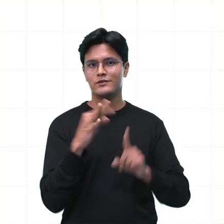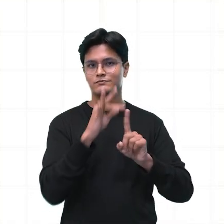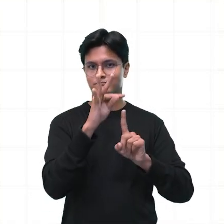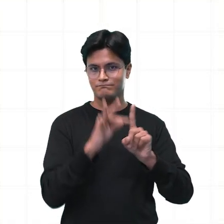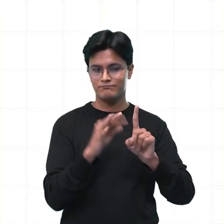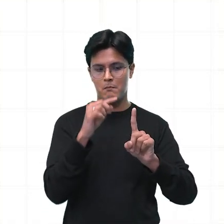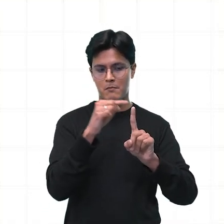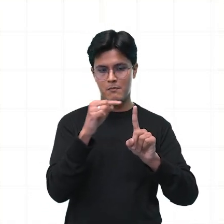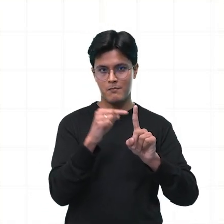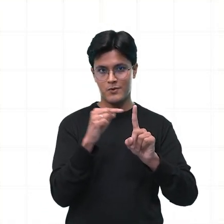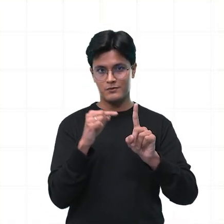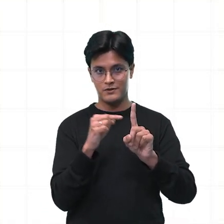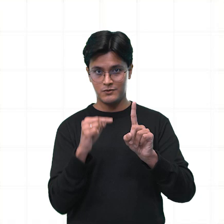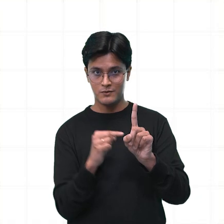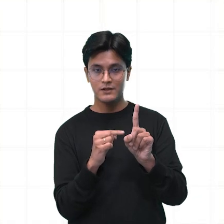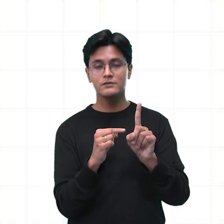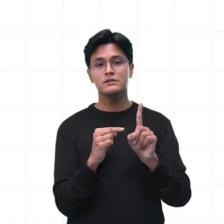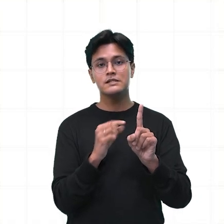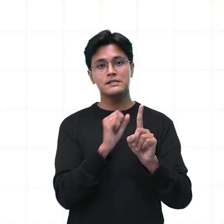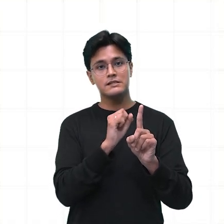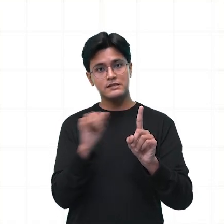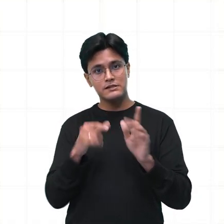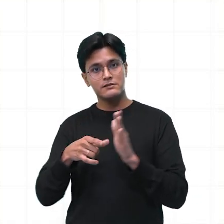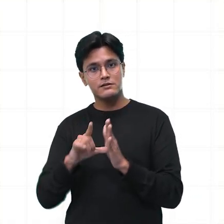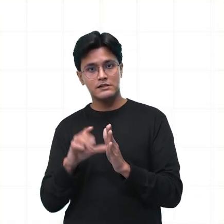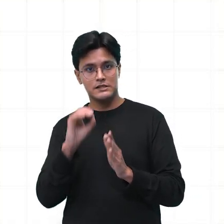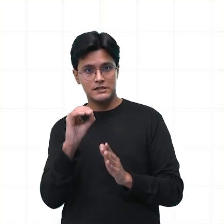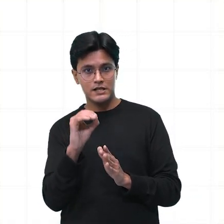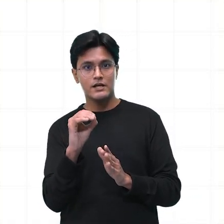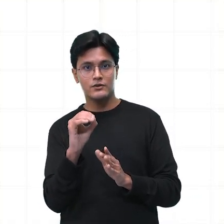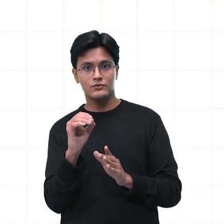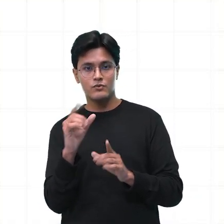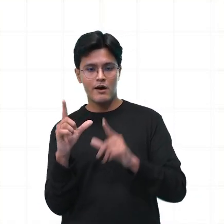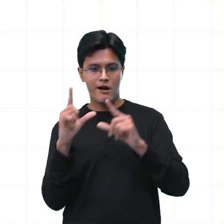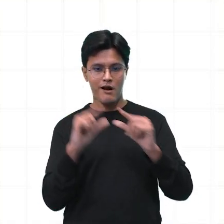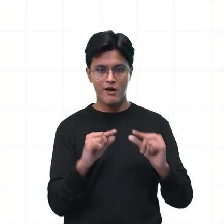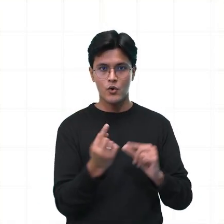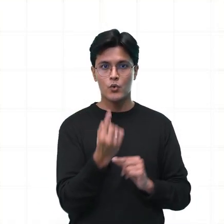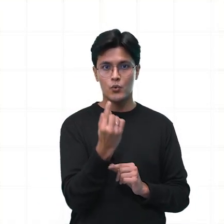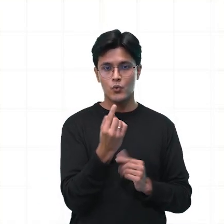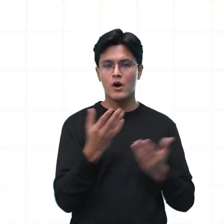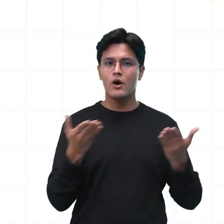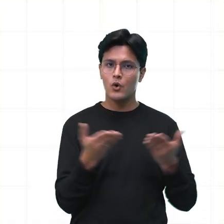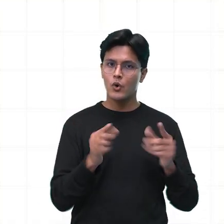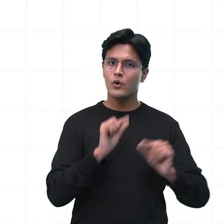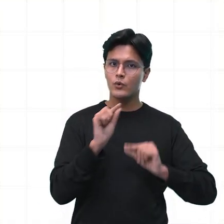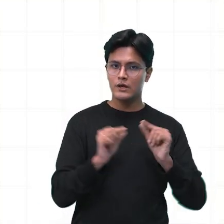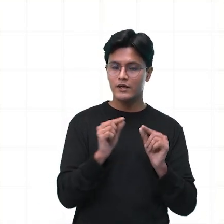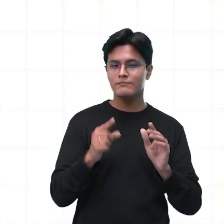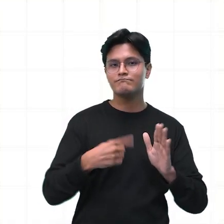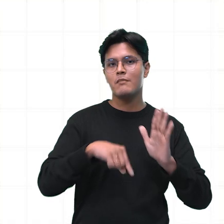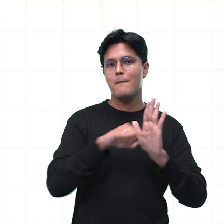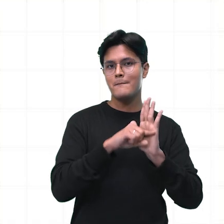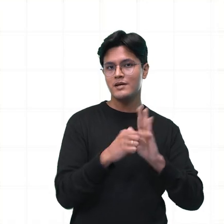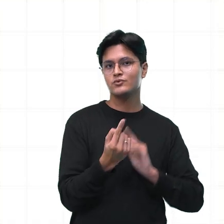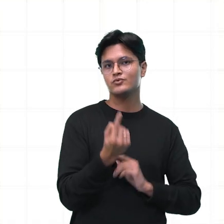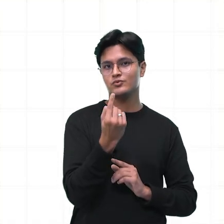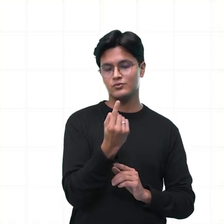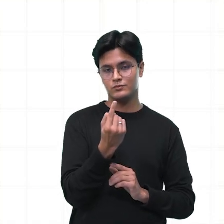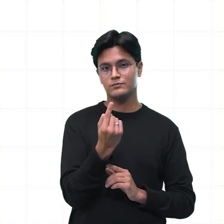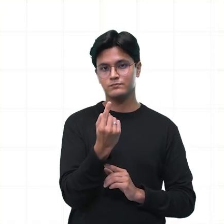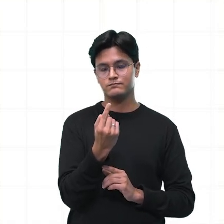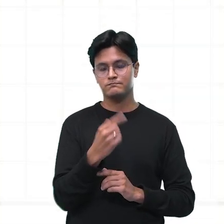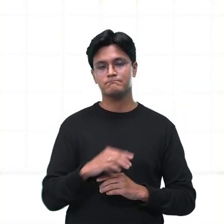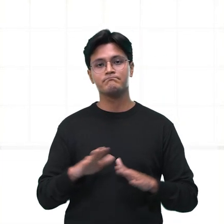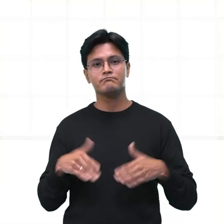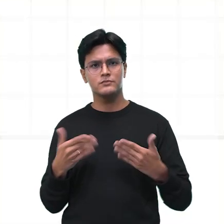então se tava em zero e caiu mais um ela foi para - 1º C Ok